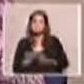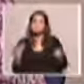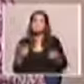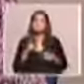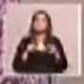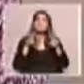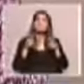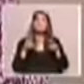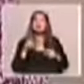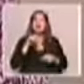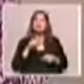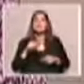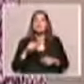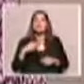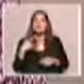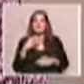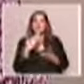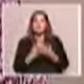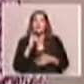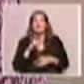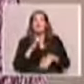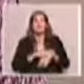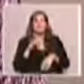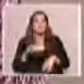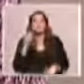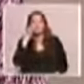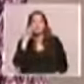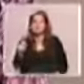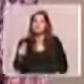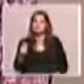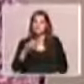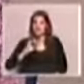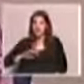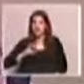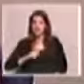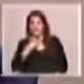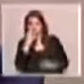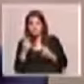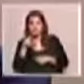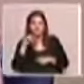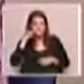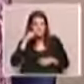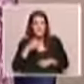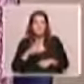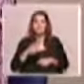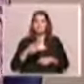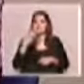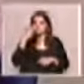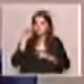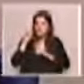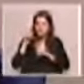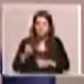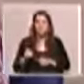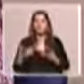Esta matéria leva-nos também à questão do próprio turismo, não é? Porque uhum, o queijo, à semelhança do que acontece com o vinho, com as azeitonas, os azeites,